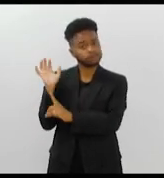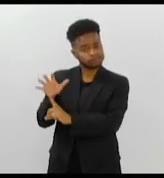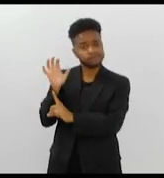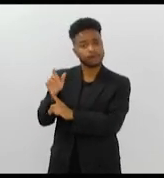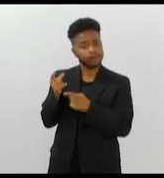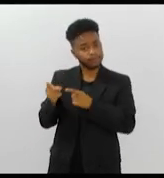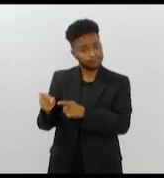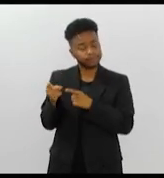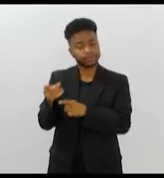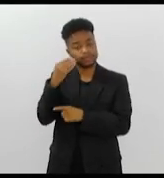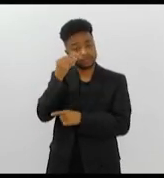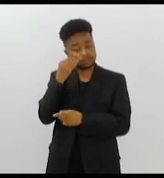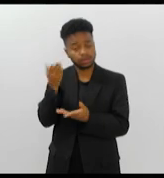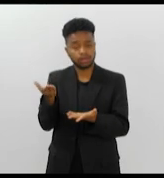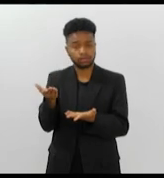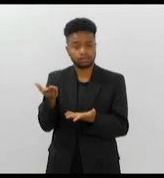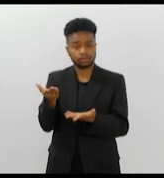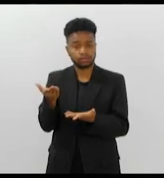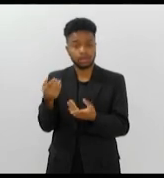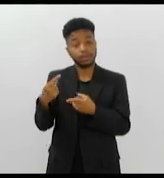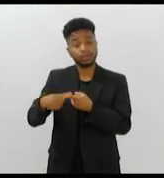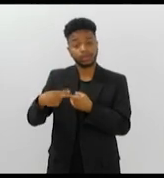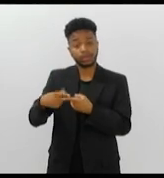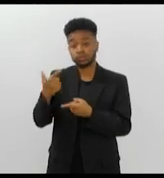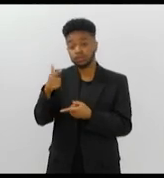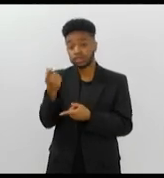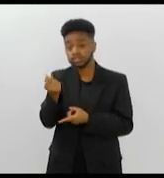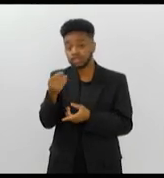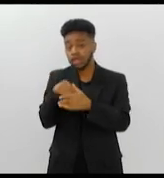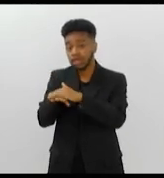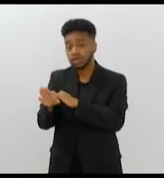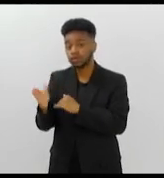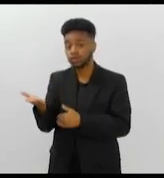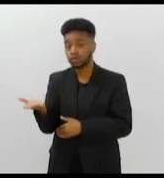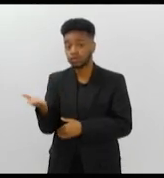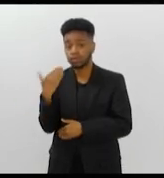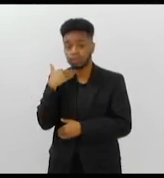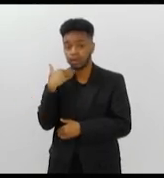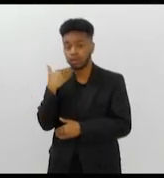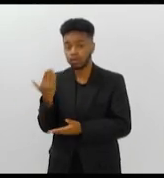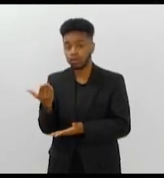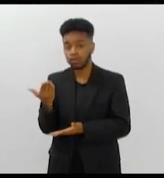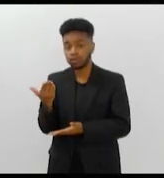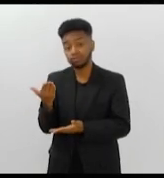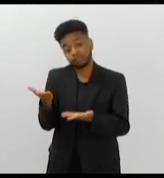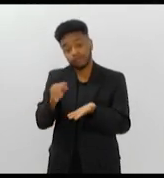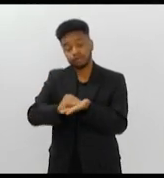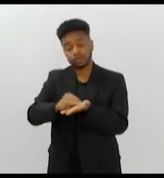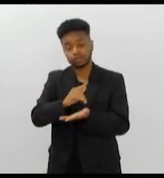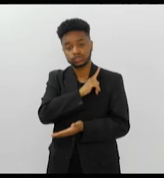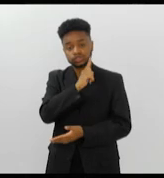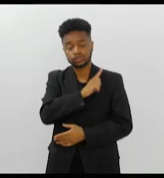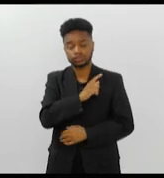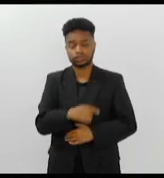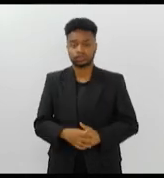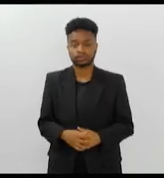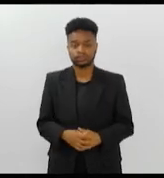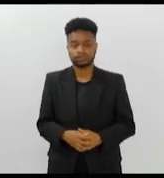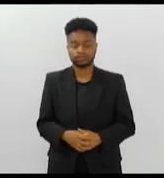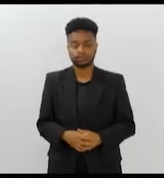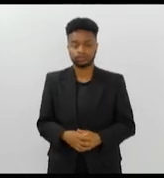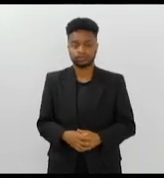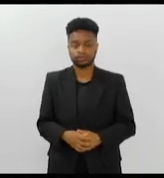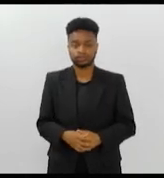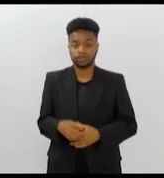casa porque sem recursos no Cofe público não tem gestão quando se